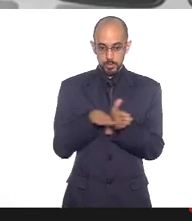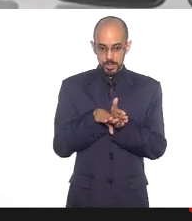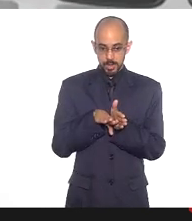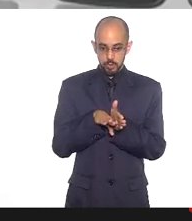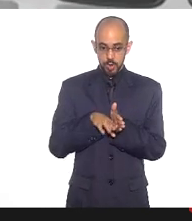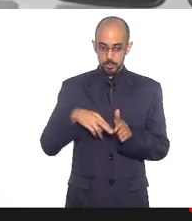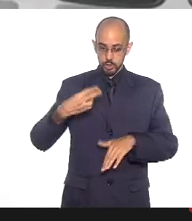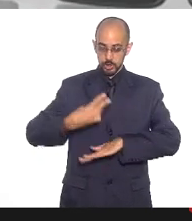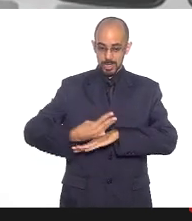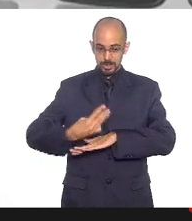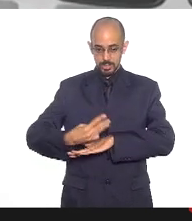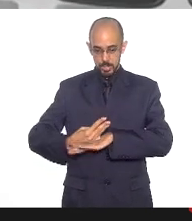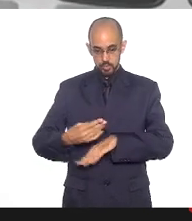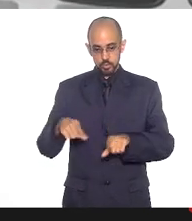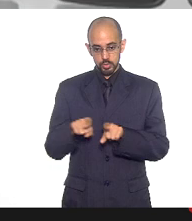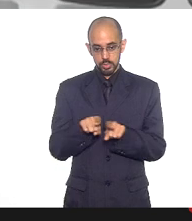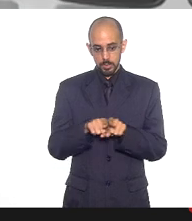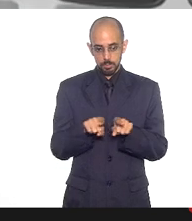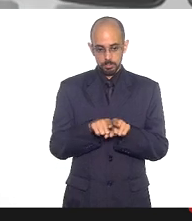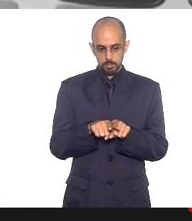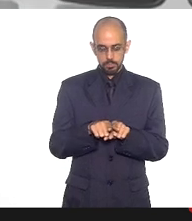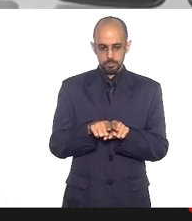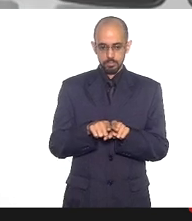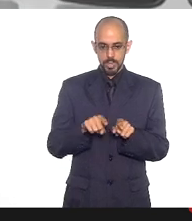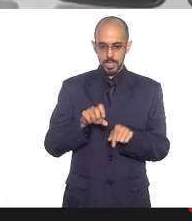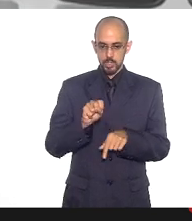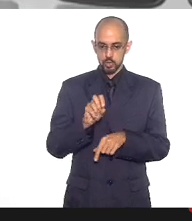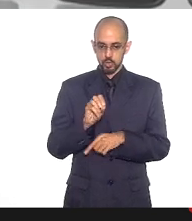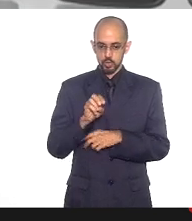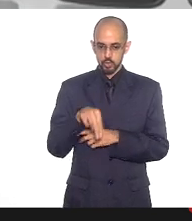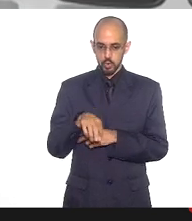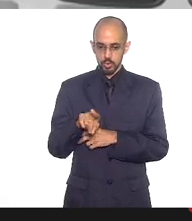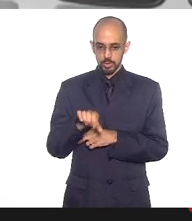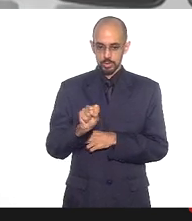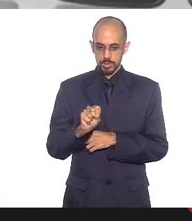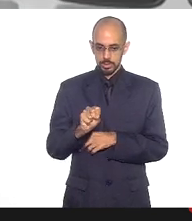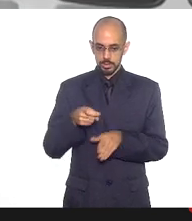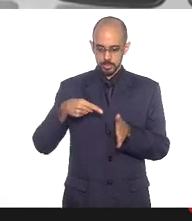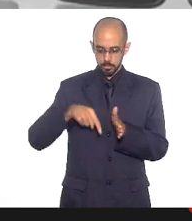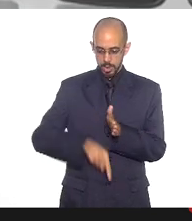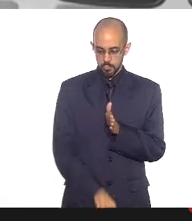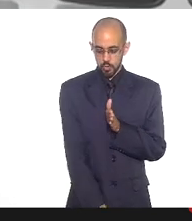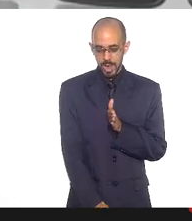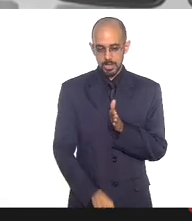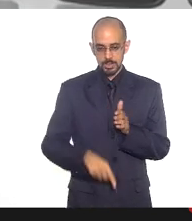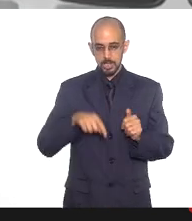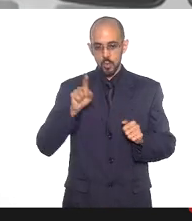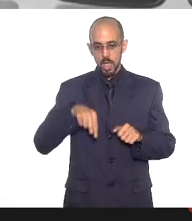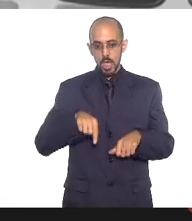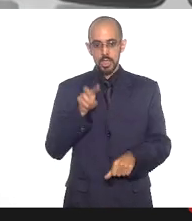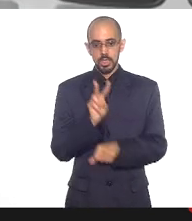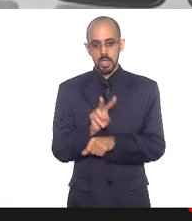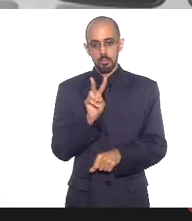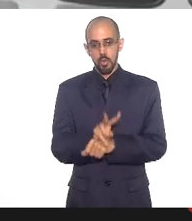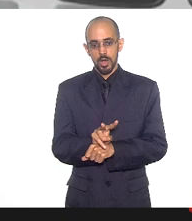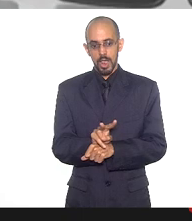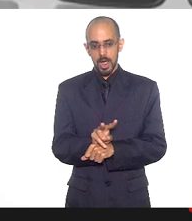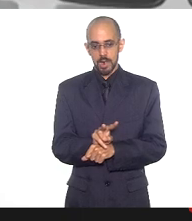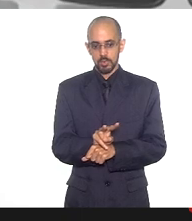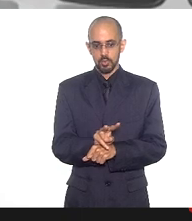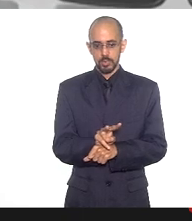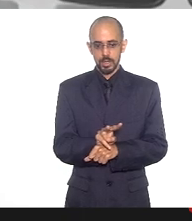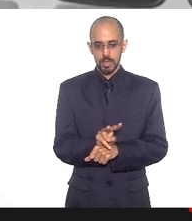bem como as sondas de perfuração são considerados bens temporários e sobre os quais há